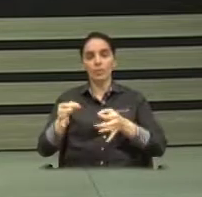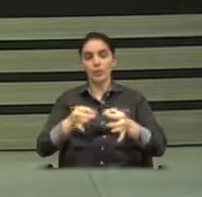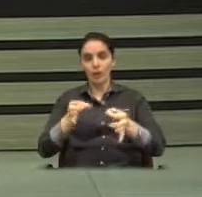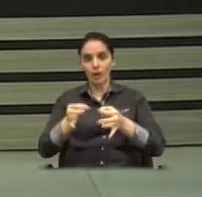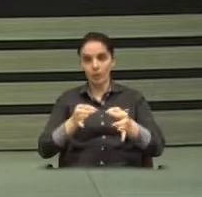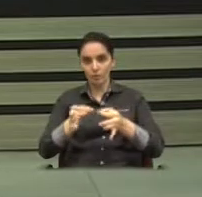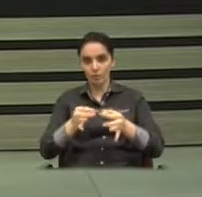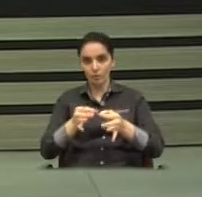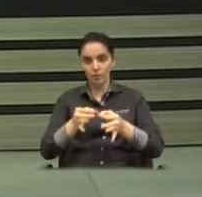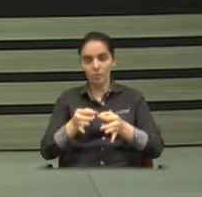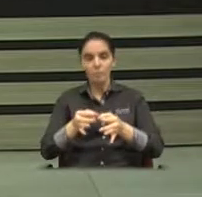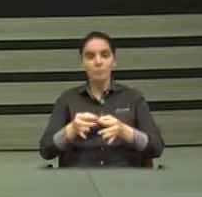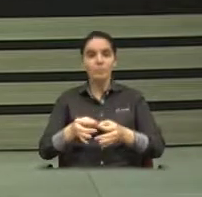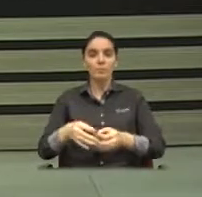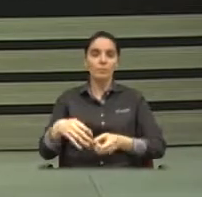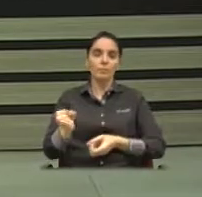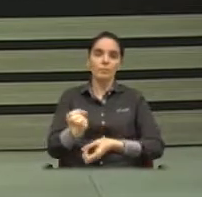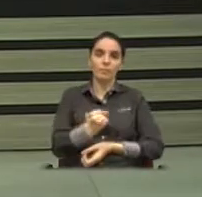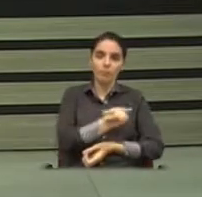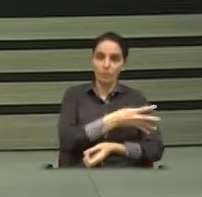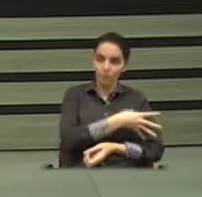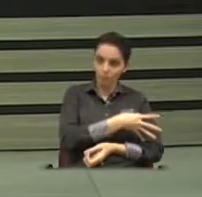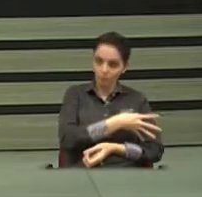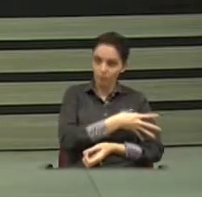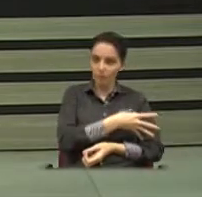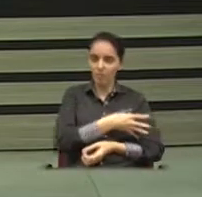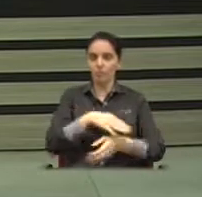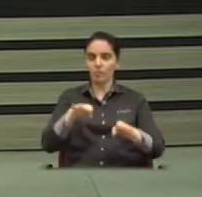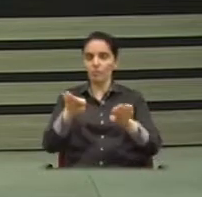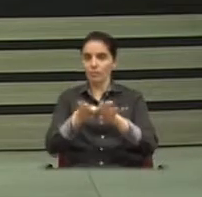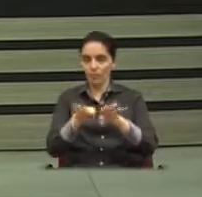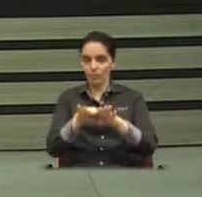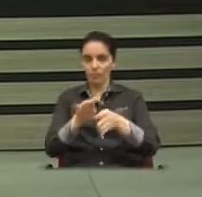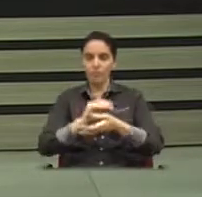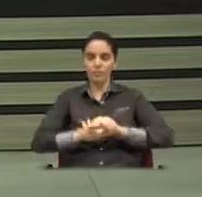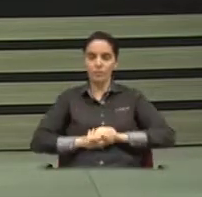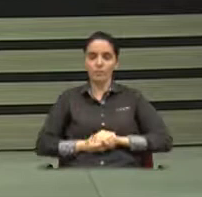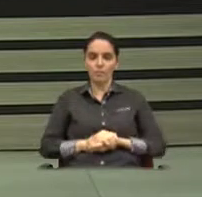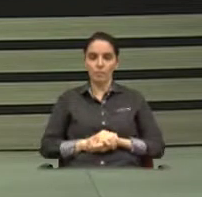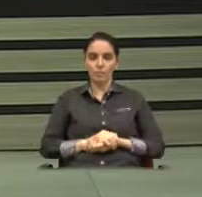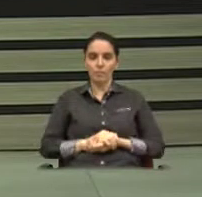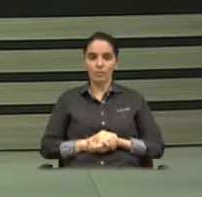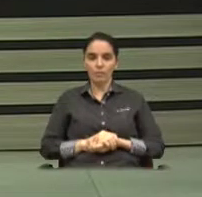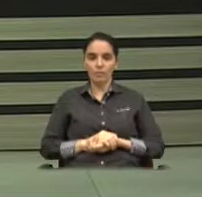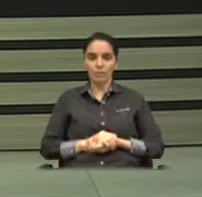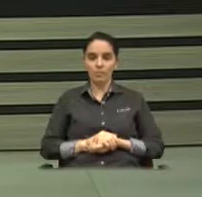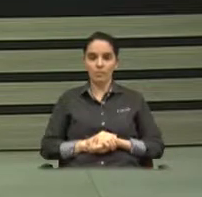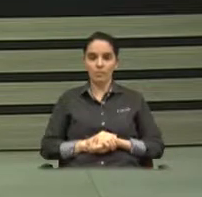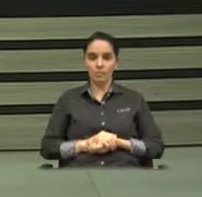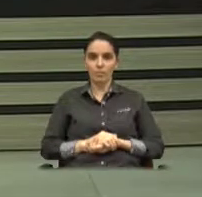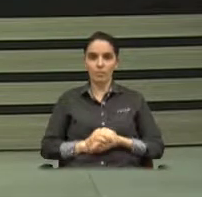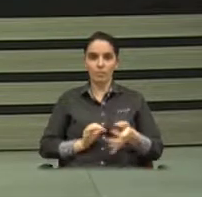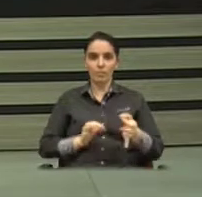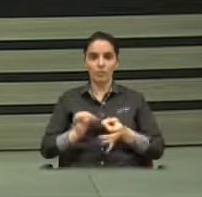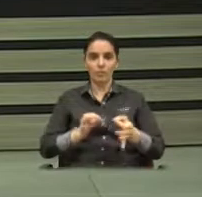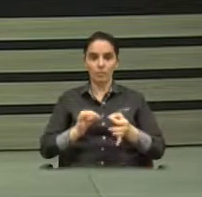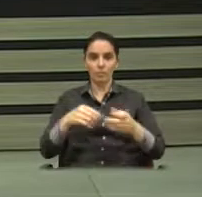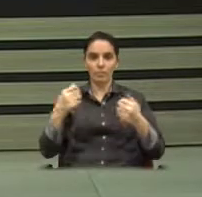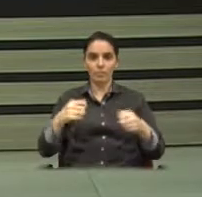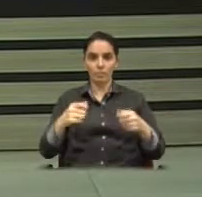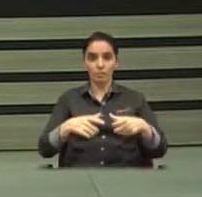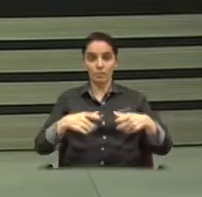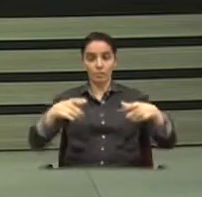gratificadas necessárias da nova organização e da outras providências. O projeto precisa de